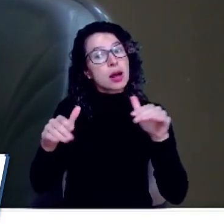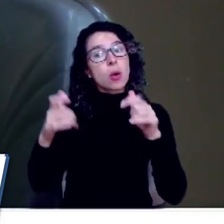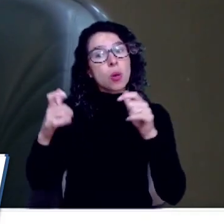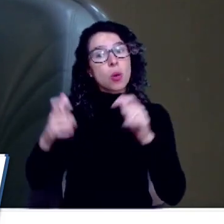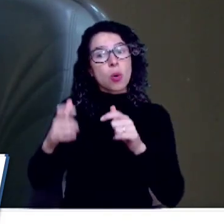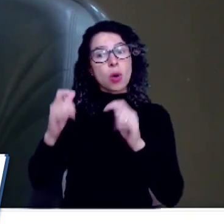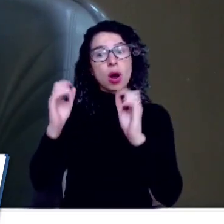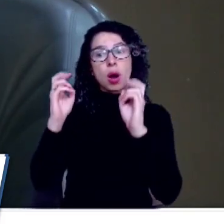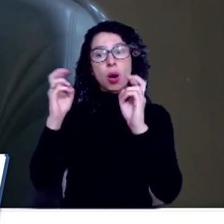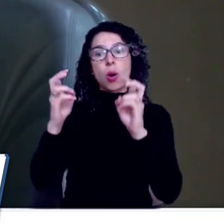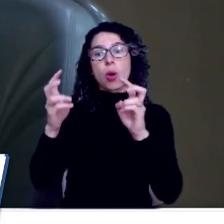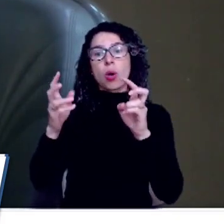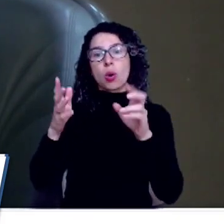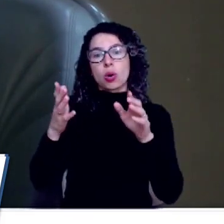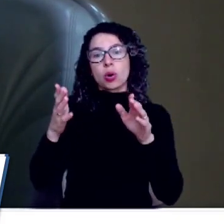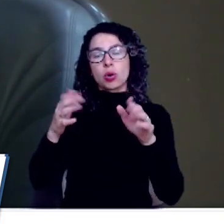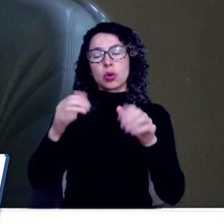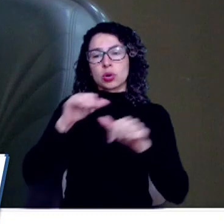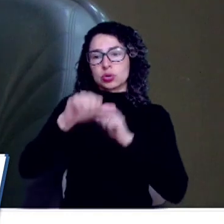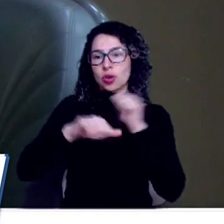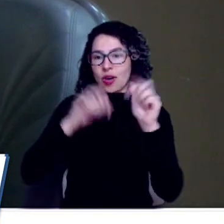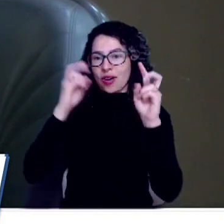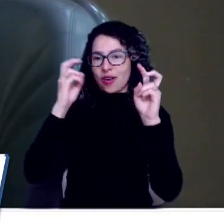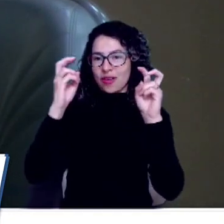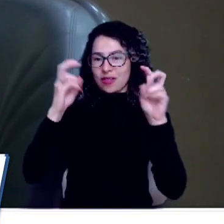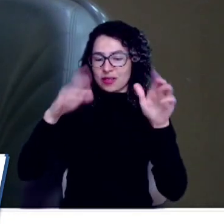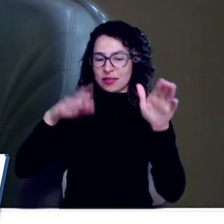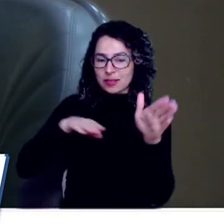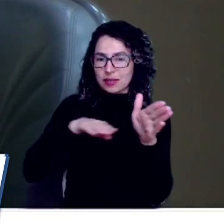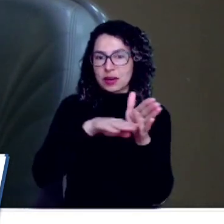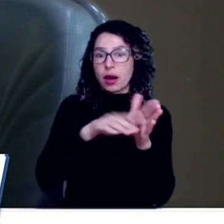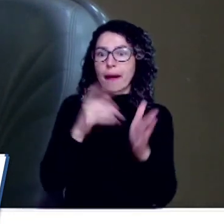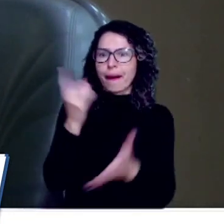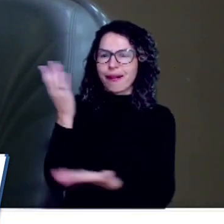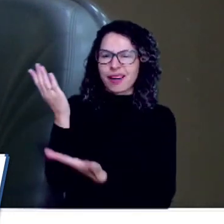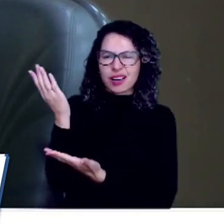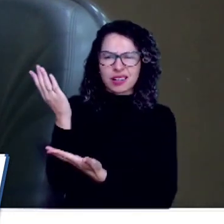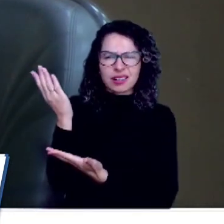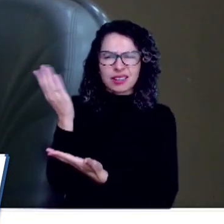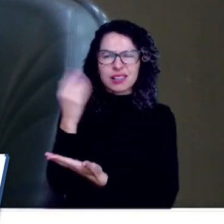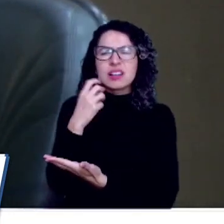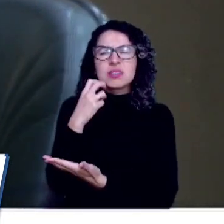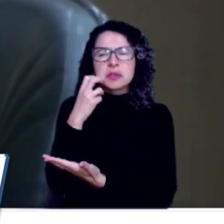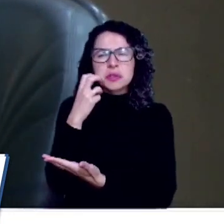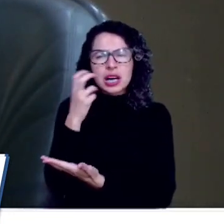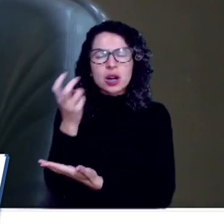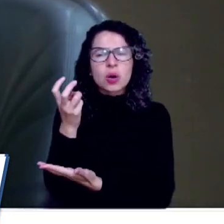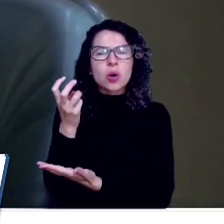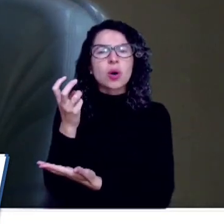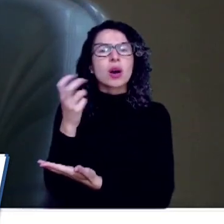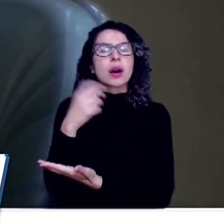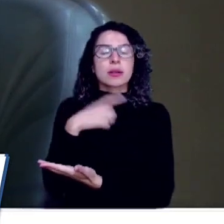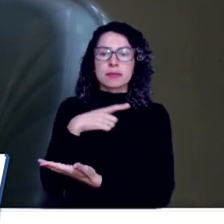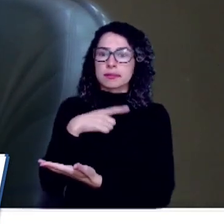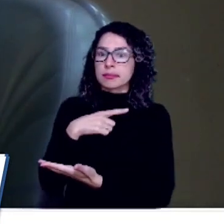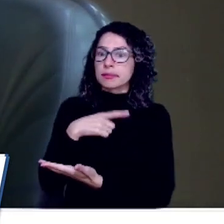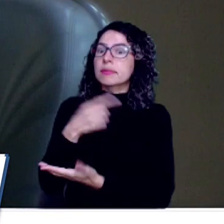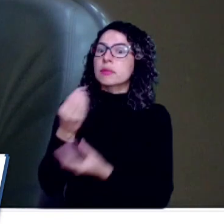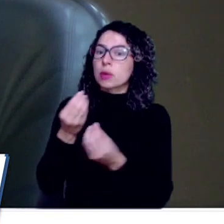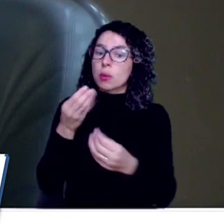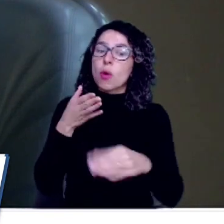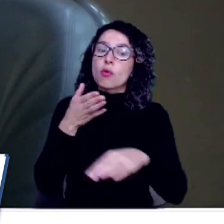integração de ônibus. Olha que vergonha! E eles tiveram coragem de ir lá fazer esses